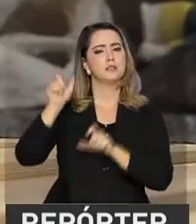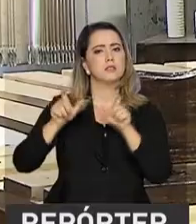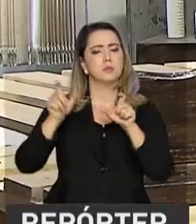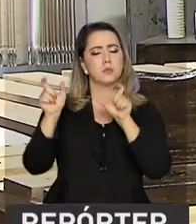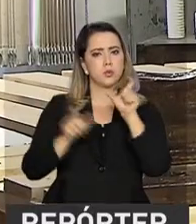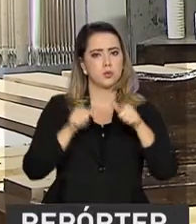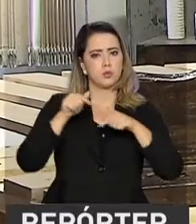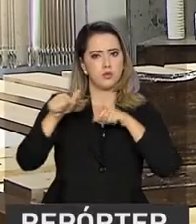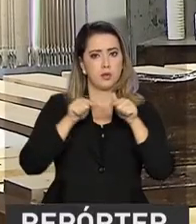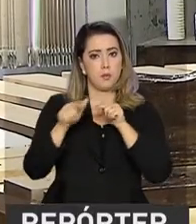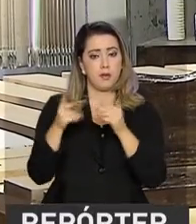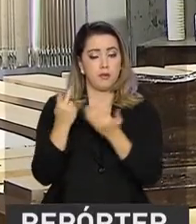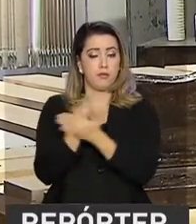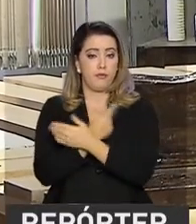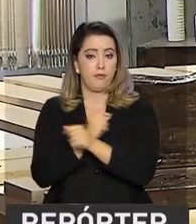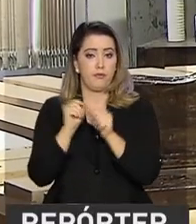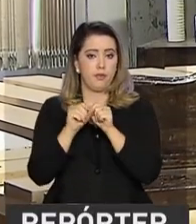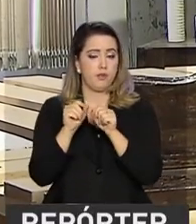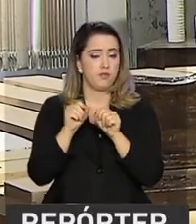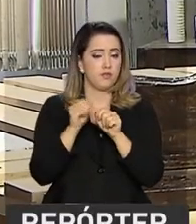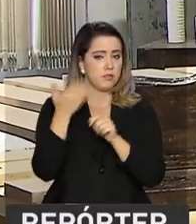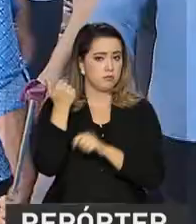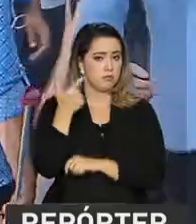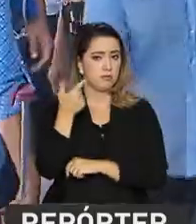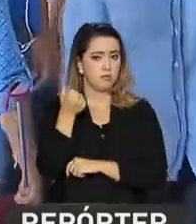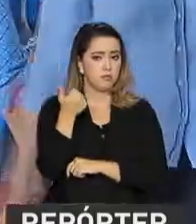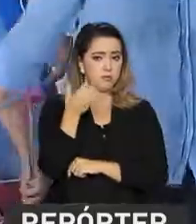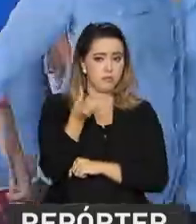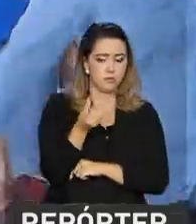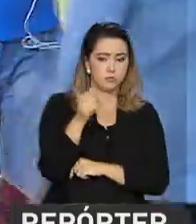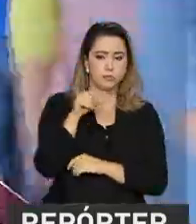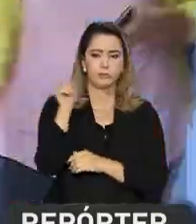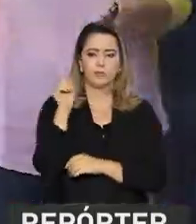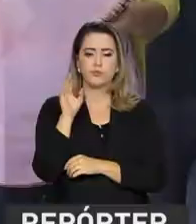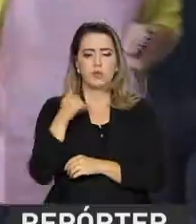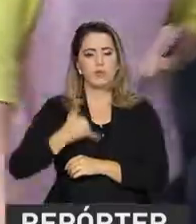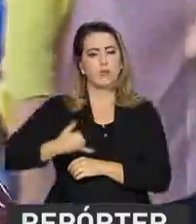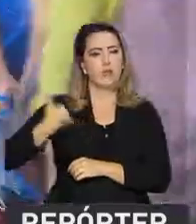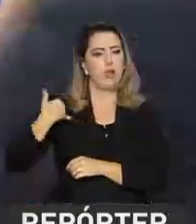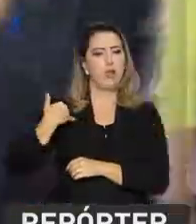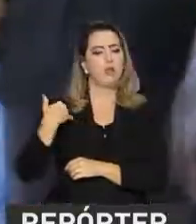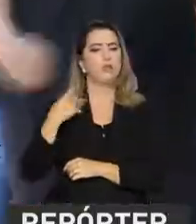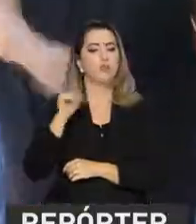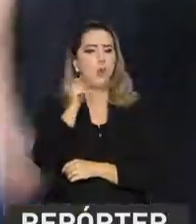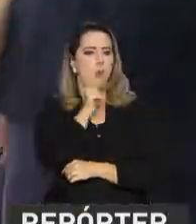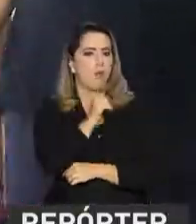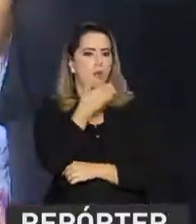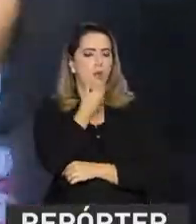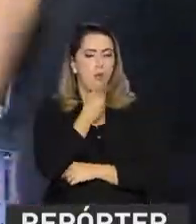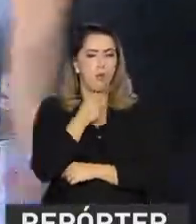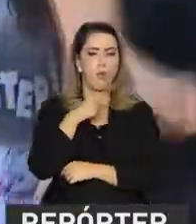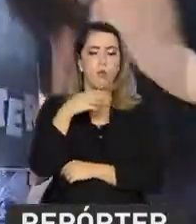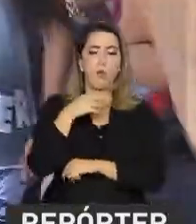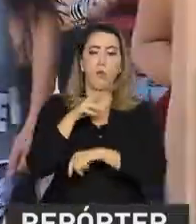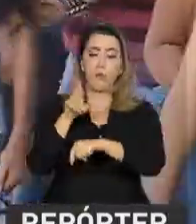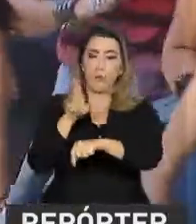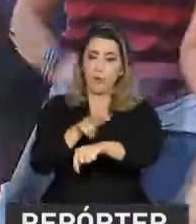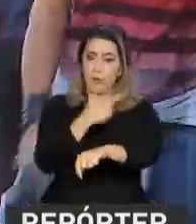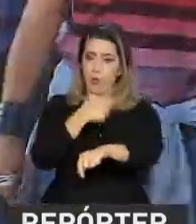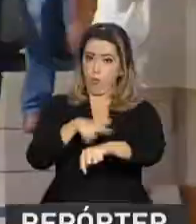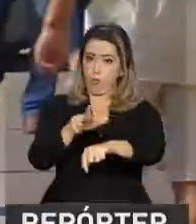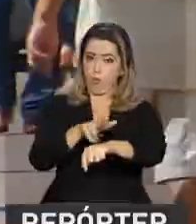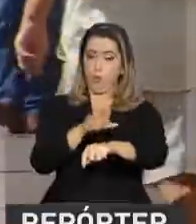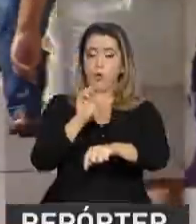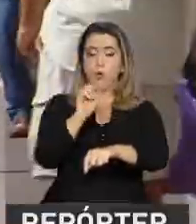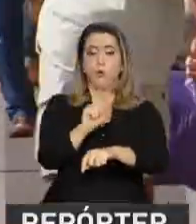afazeres realizados pelos brasileiros em 2016 classificadas por idade sexo cor regiões entre outros